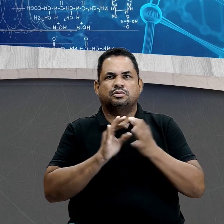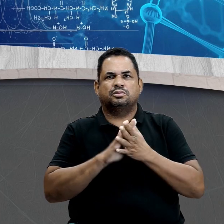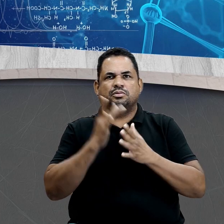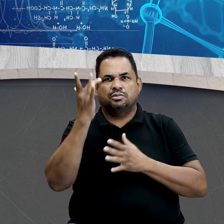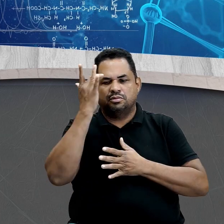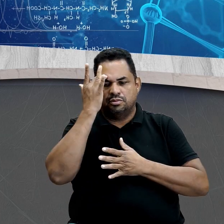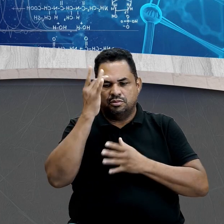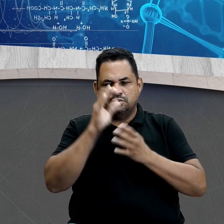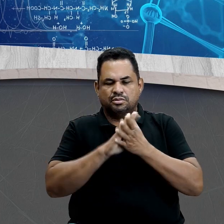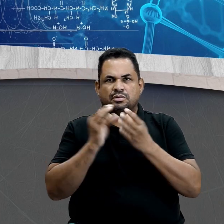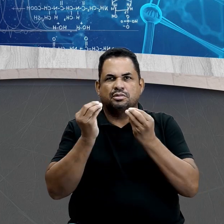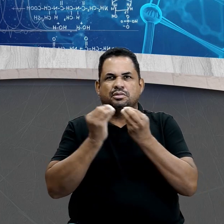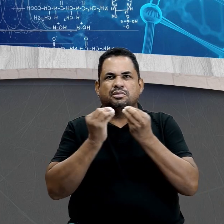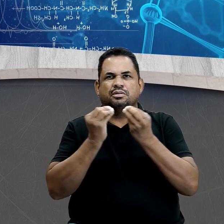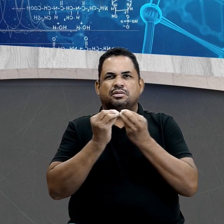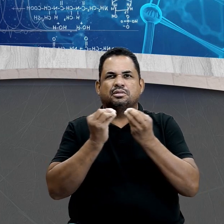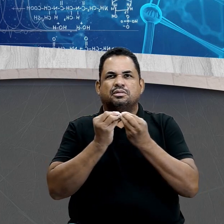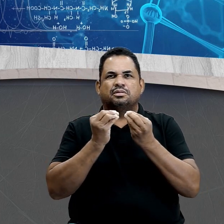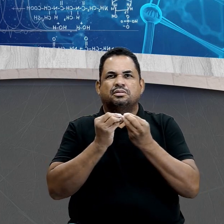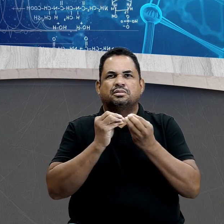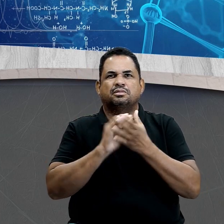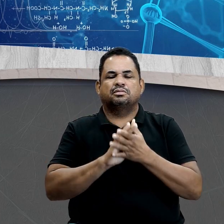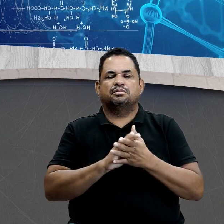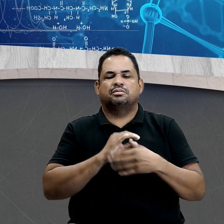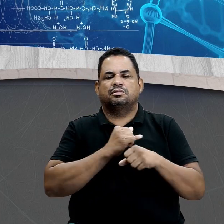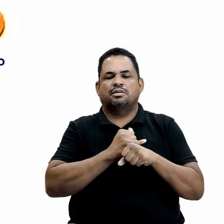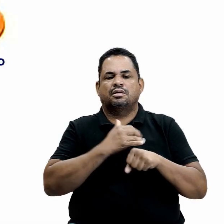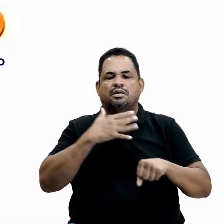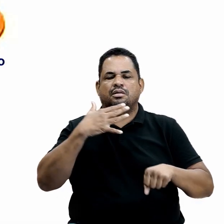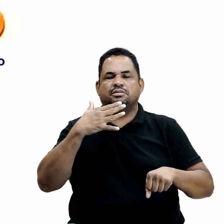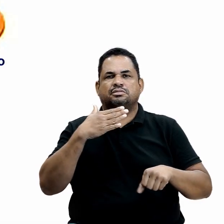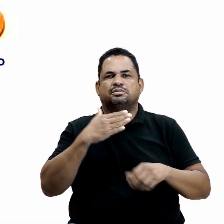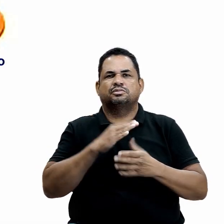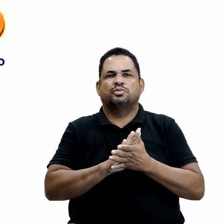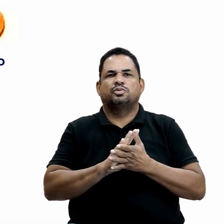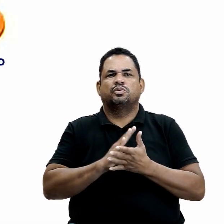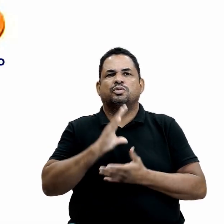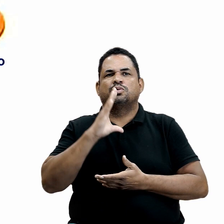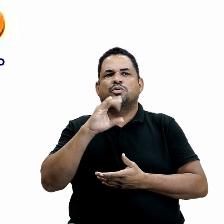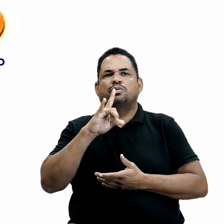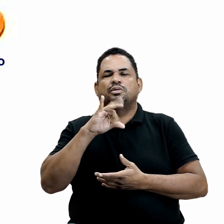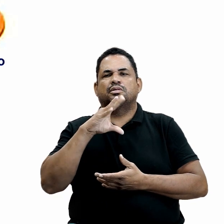da molécula de ácido clorídrico. Se eu tenho a